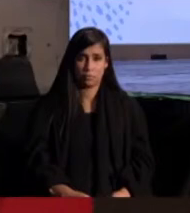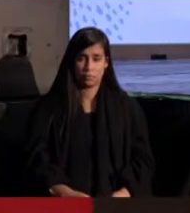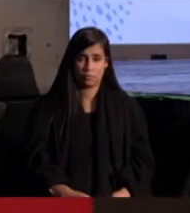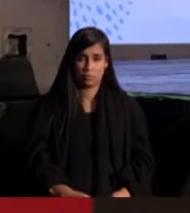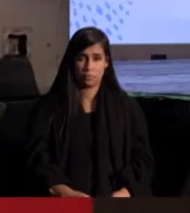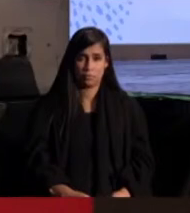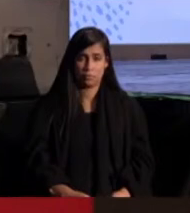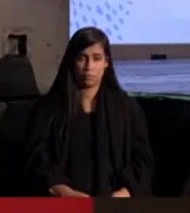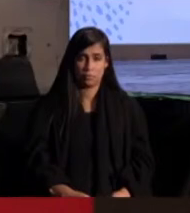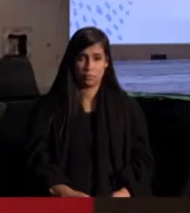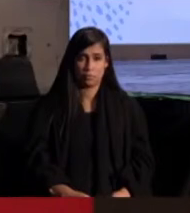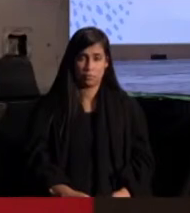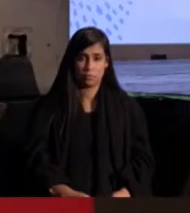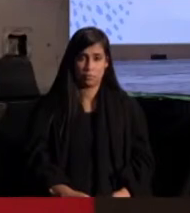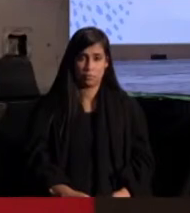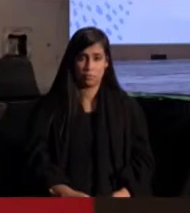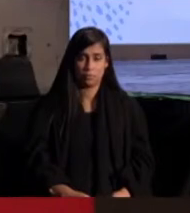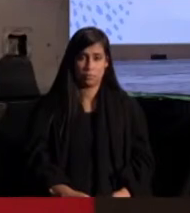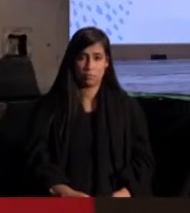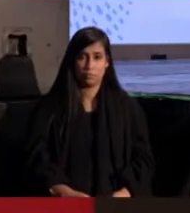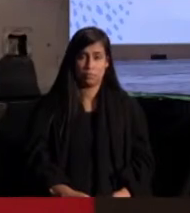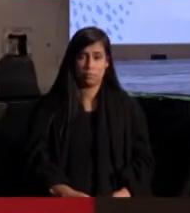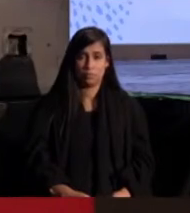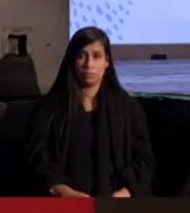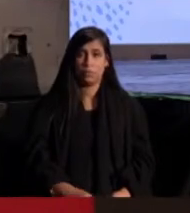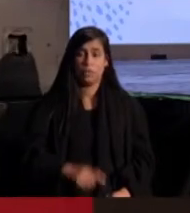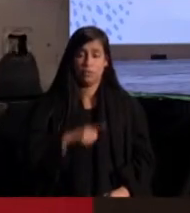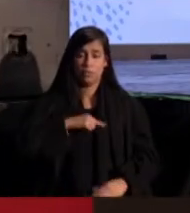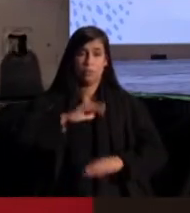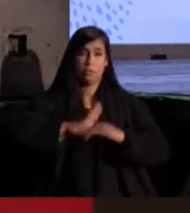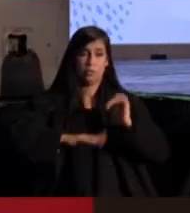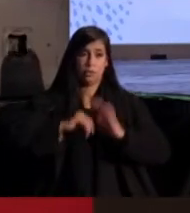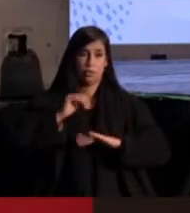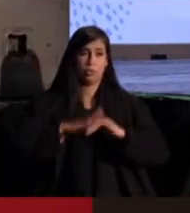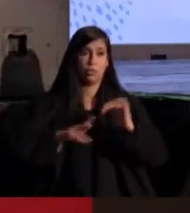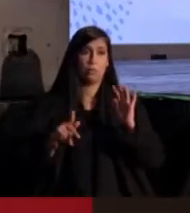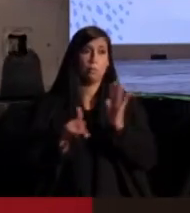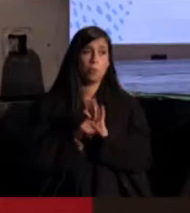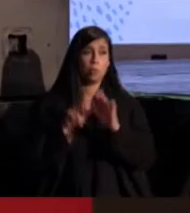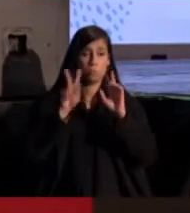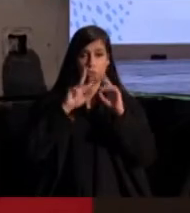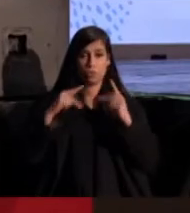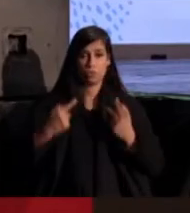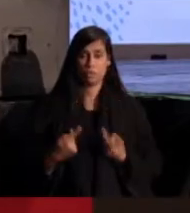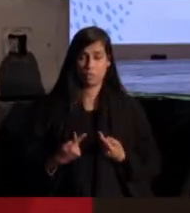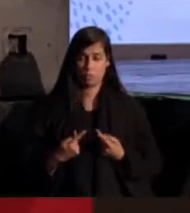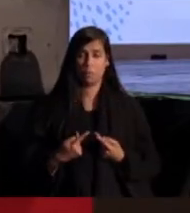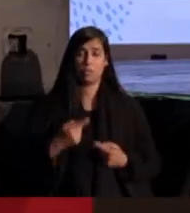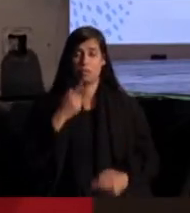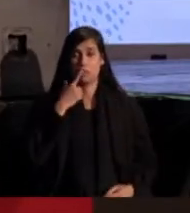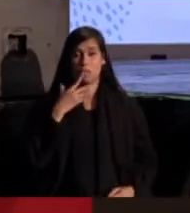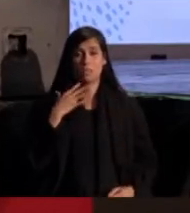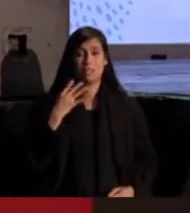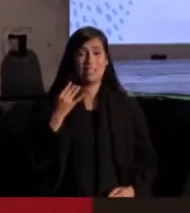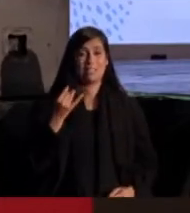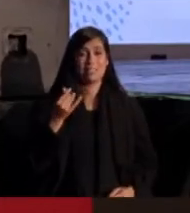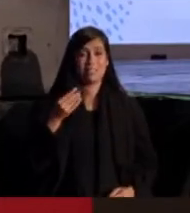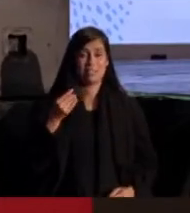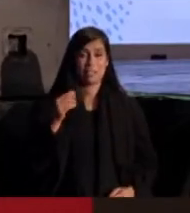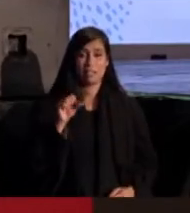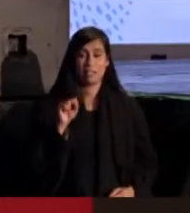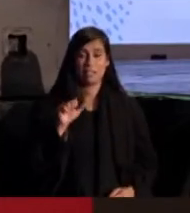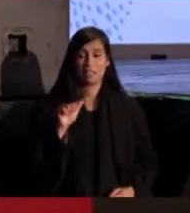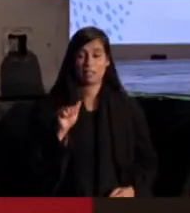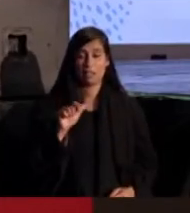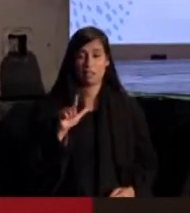atributo do bucal humano, né? Esta quantidade enorme de saliva que bebês produzem, porque isto